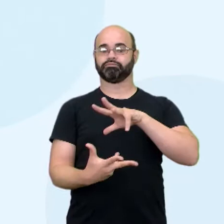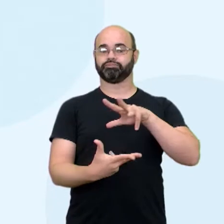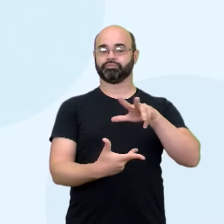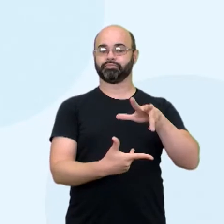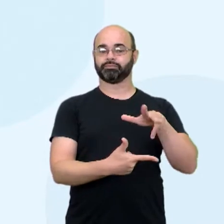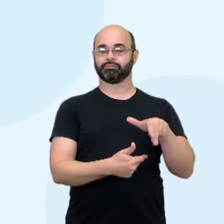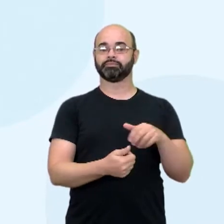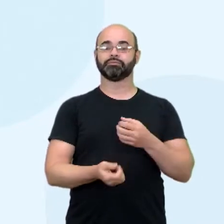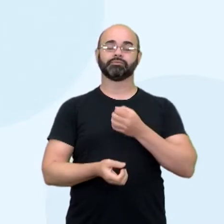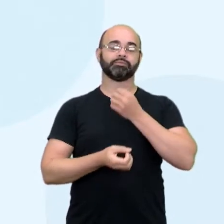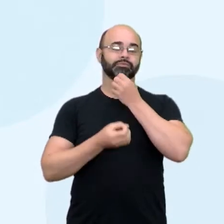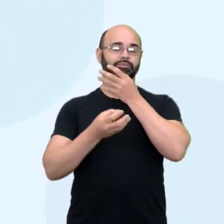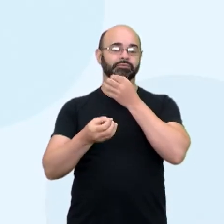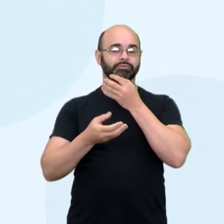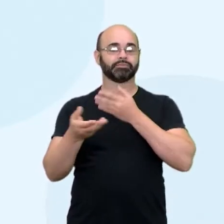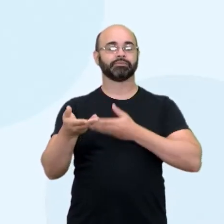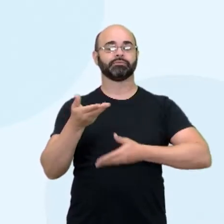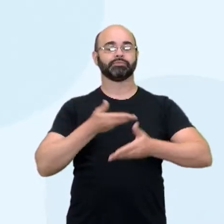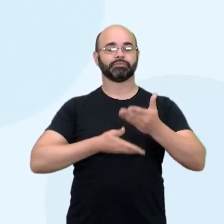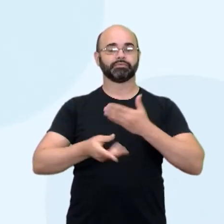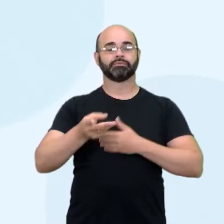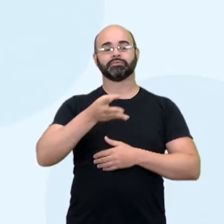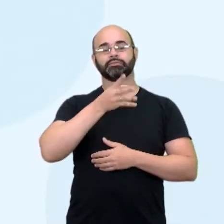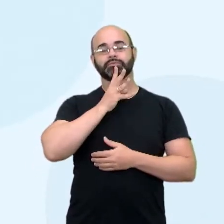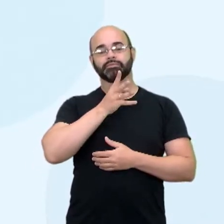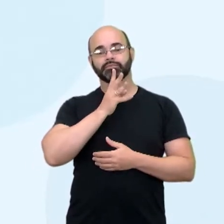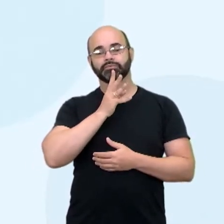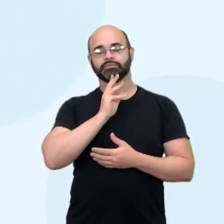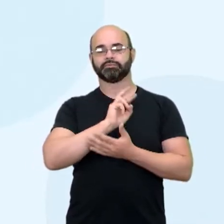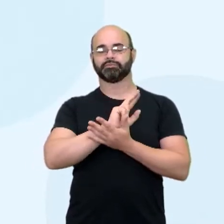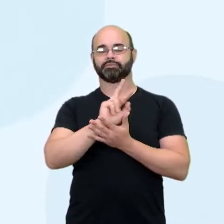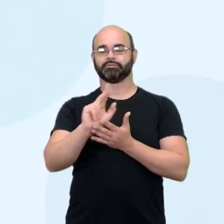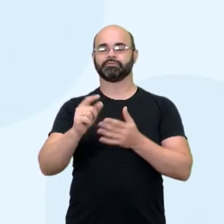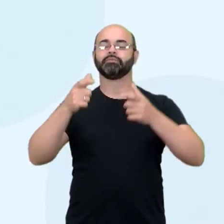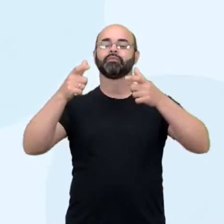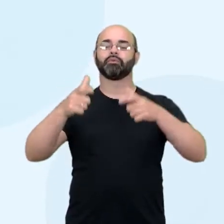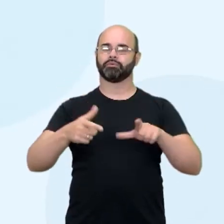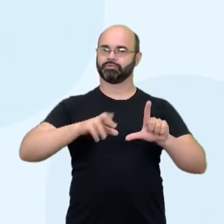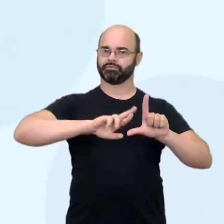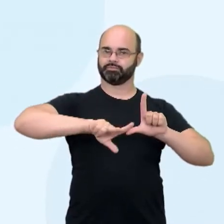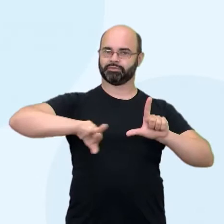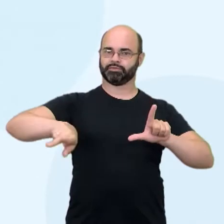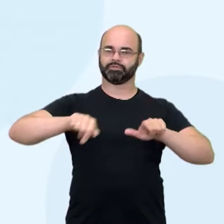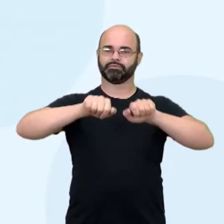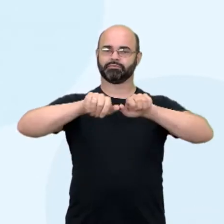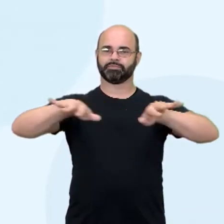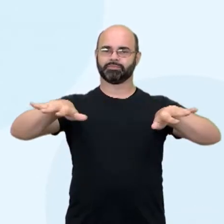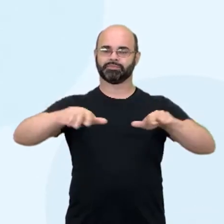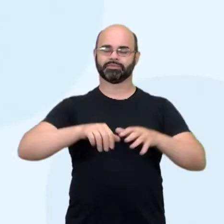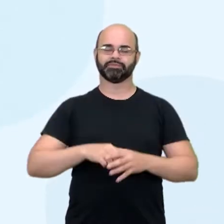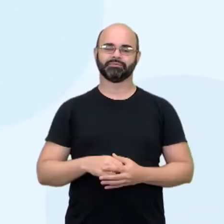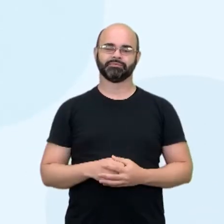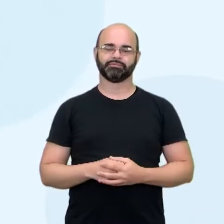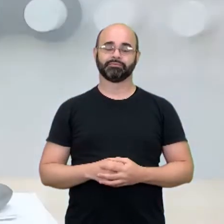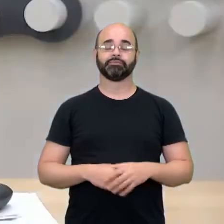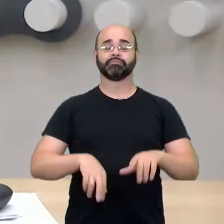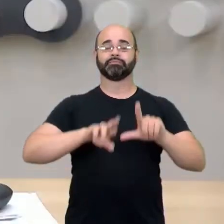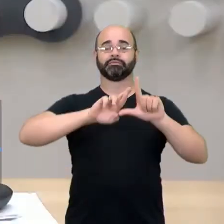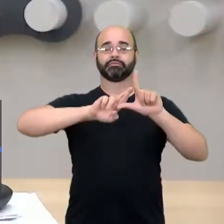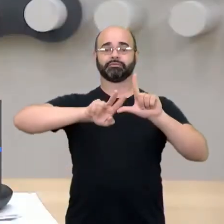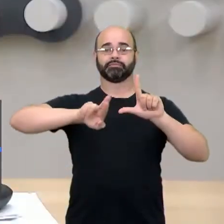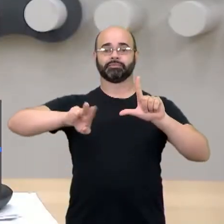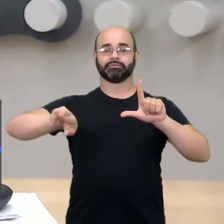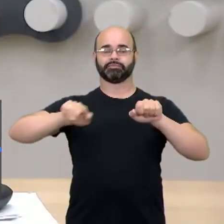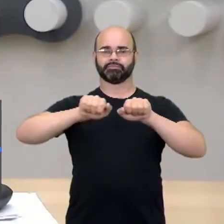dados e informações saberes conhecimentos enfim disponíveis nas diferentes mídias eu te falo em diferentes mídias